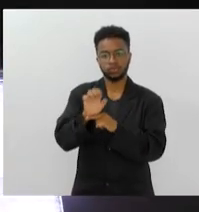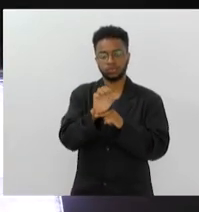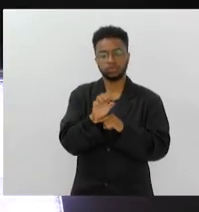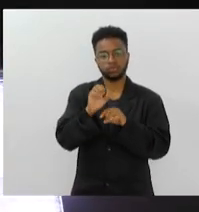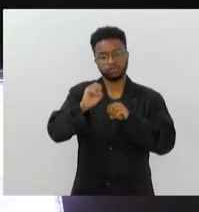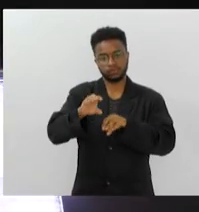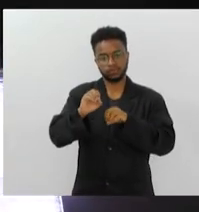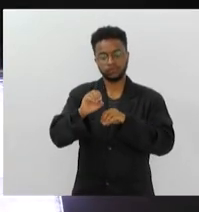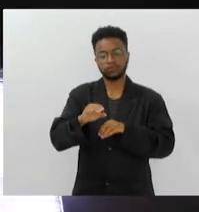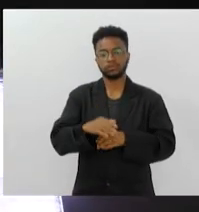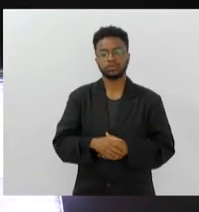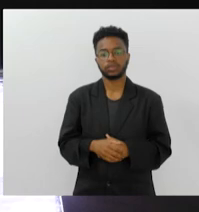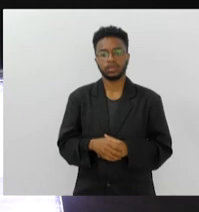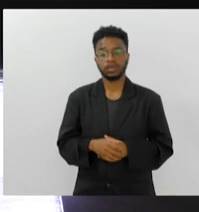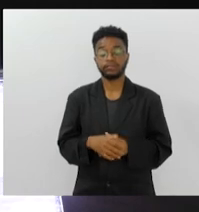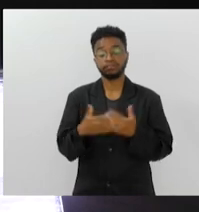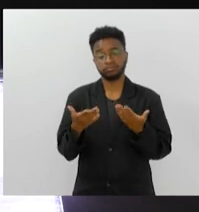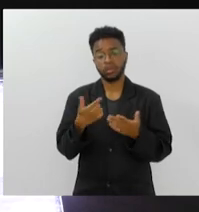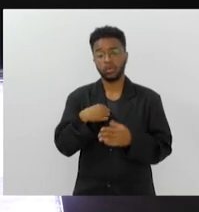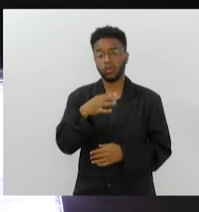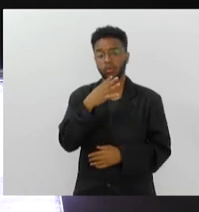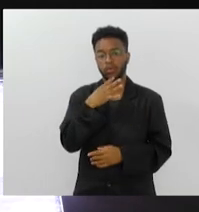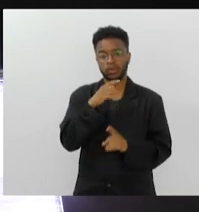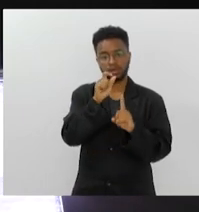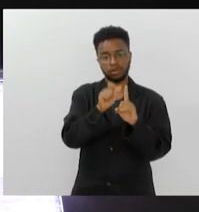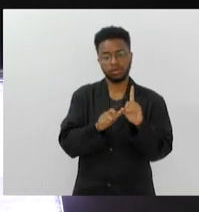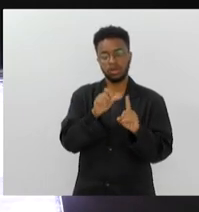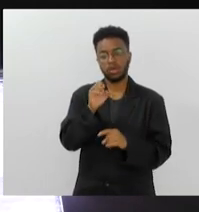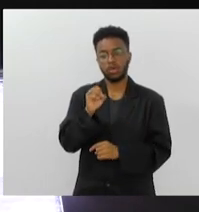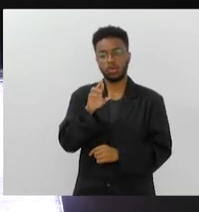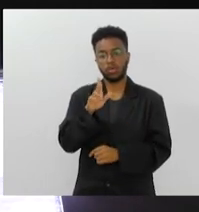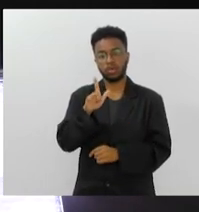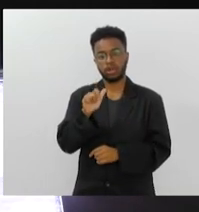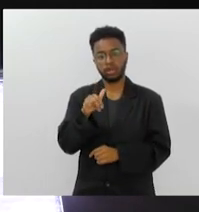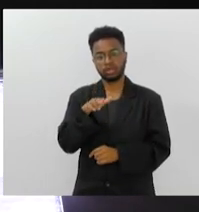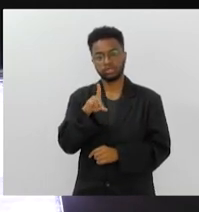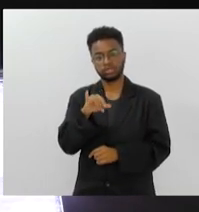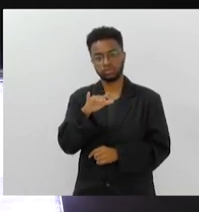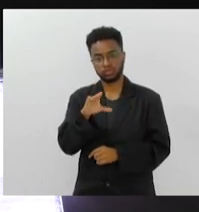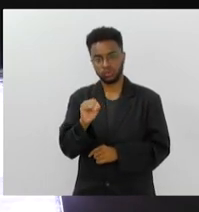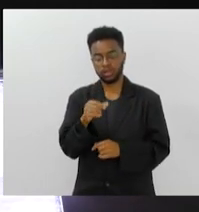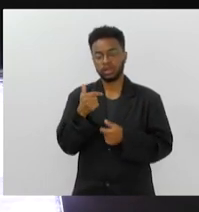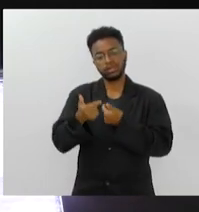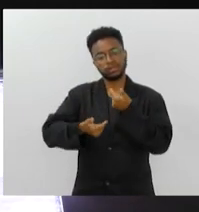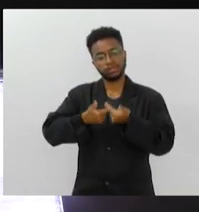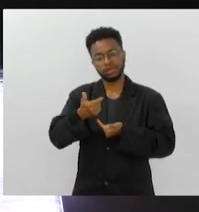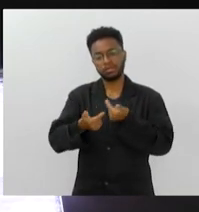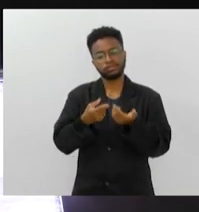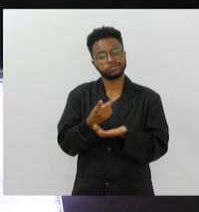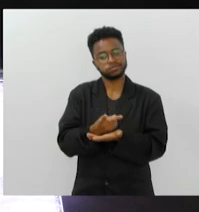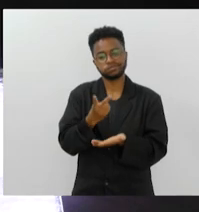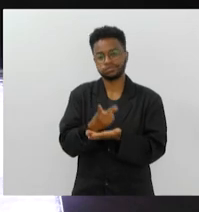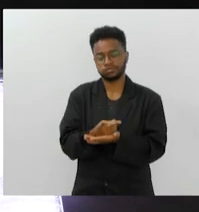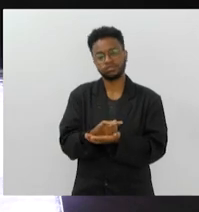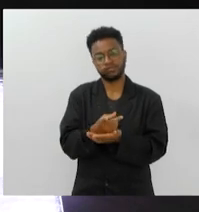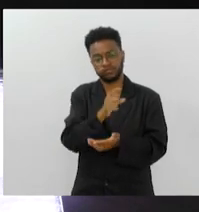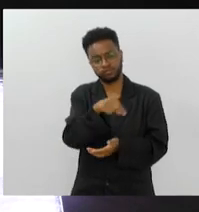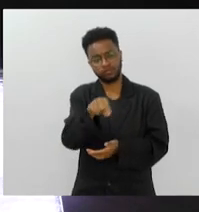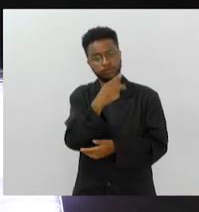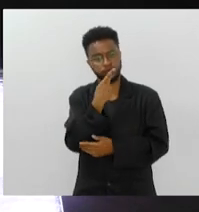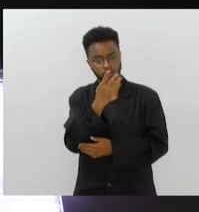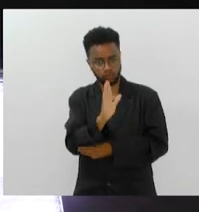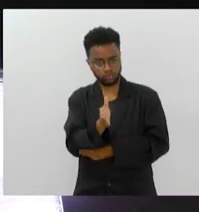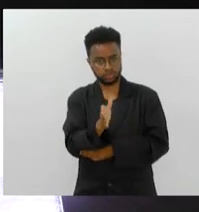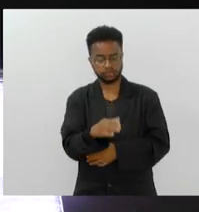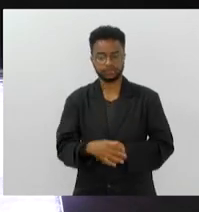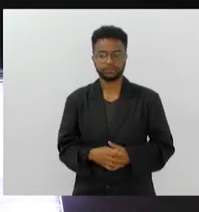regional administrativo, e foi lá que eu conheci o senhor Orlandino, no seu trabalho incansável, já mencionado aqui por todo mundo